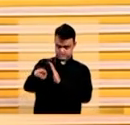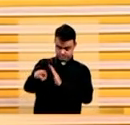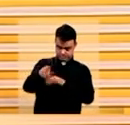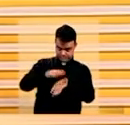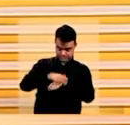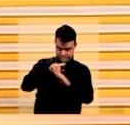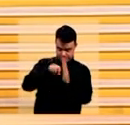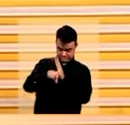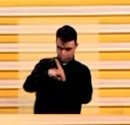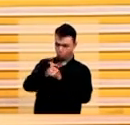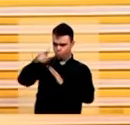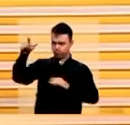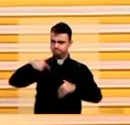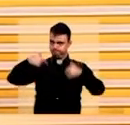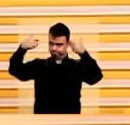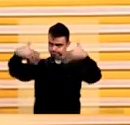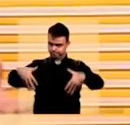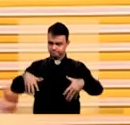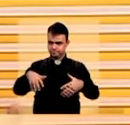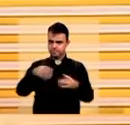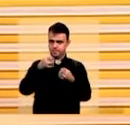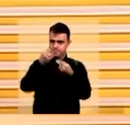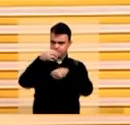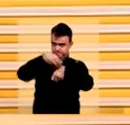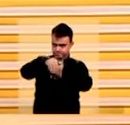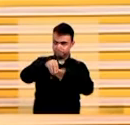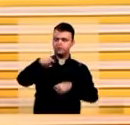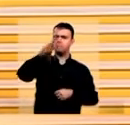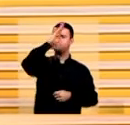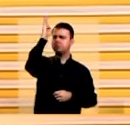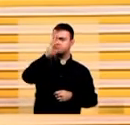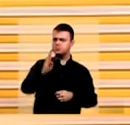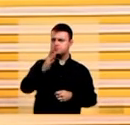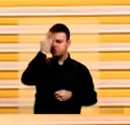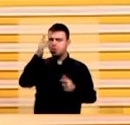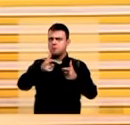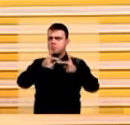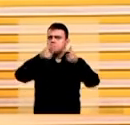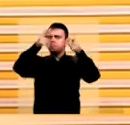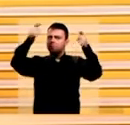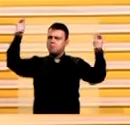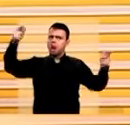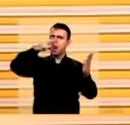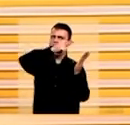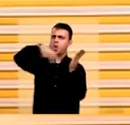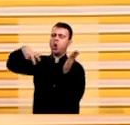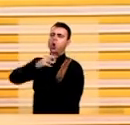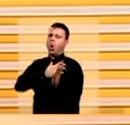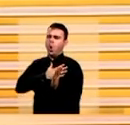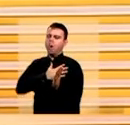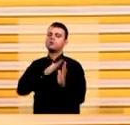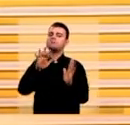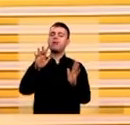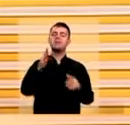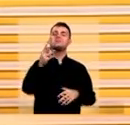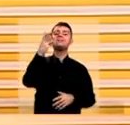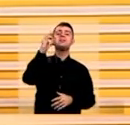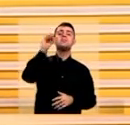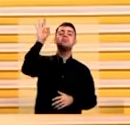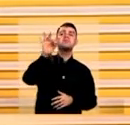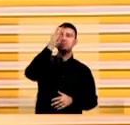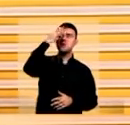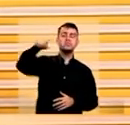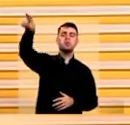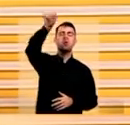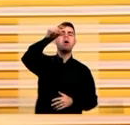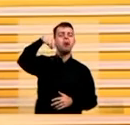apesar desse crescente hábito da leitura entre os brasileiros, 30% dos brasileiros nunca compraram